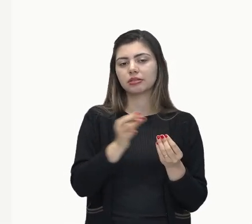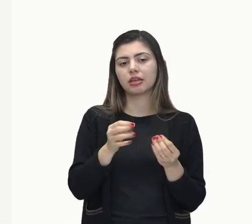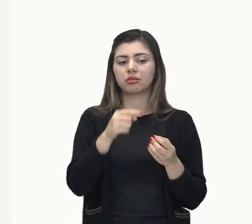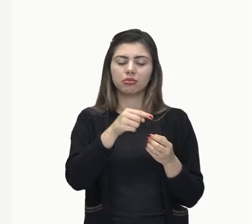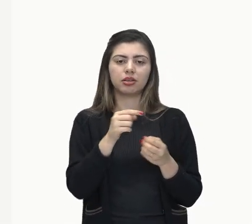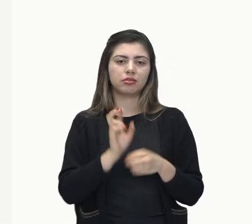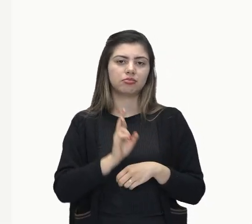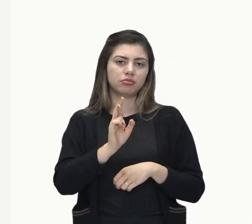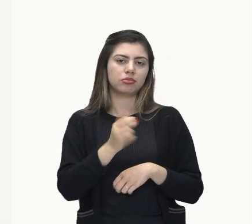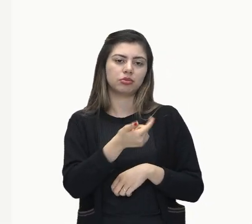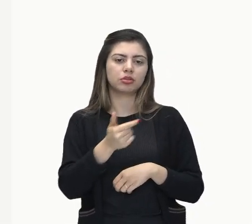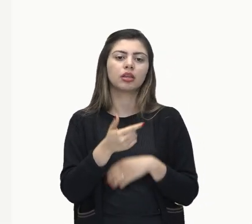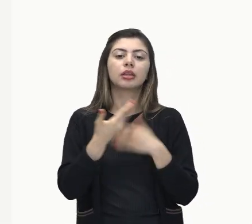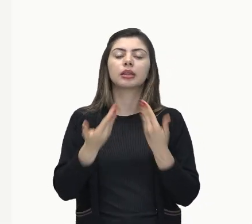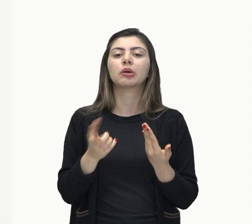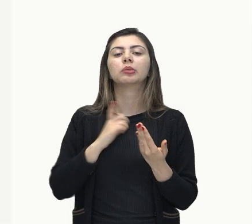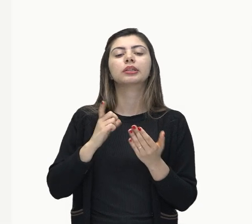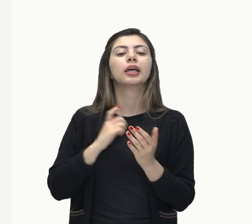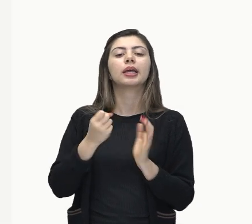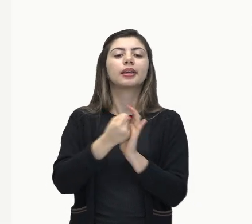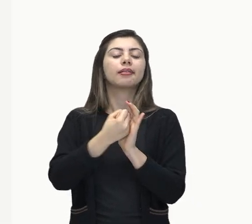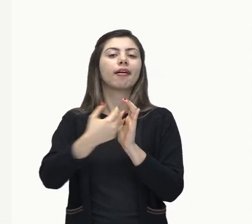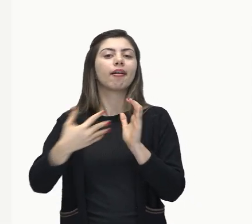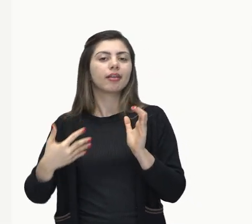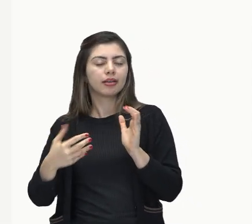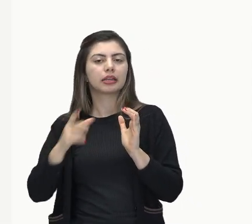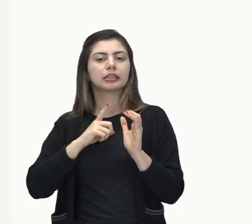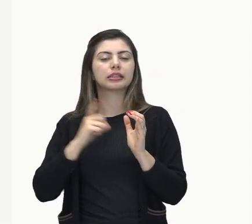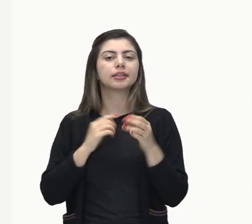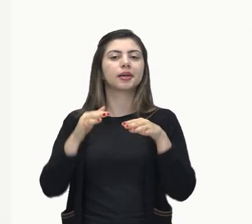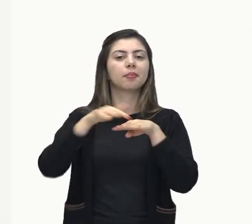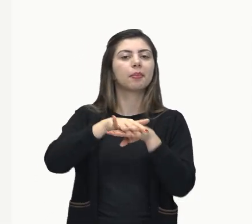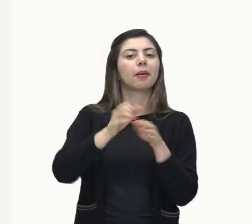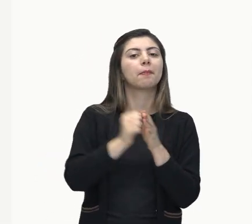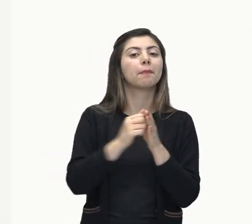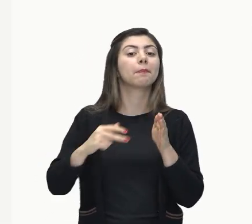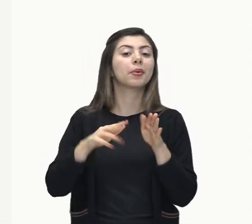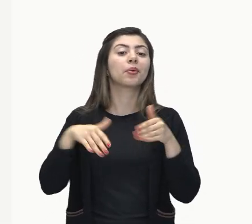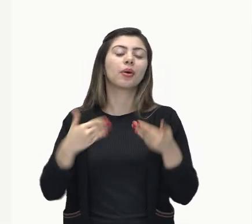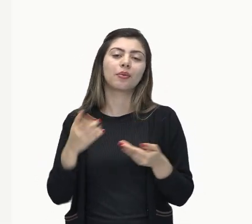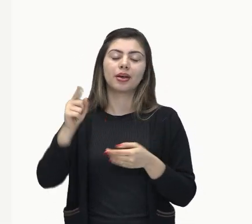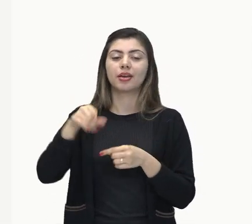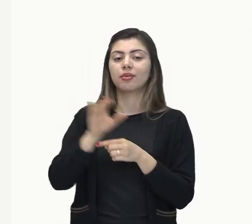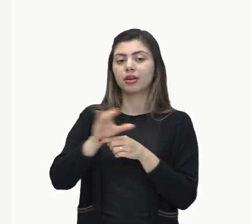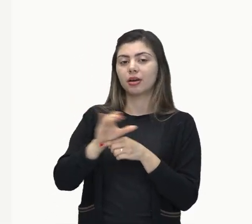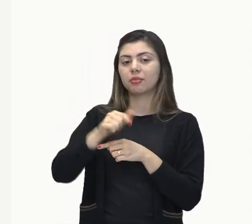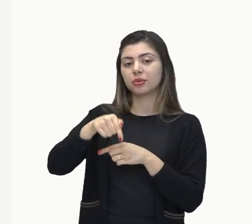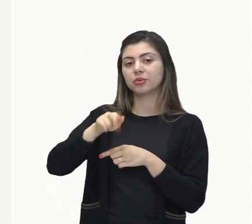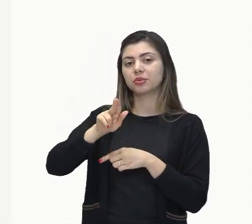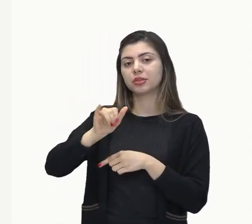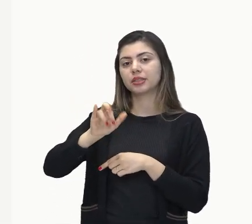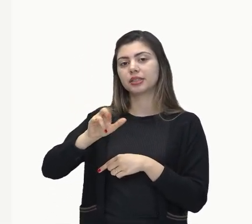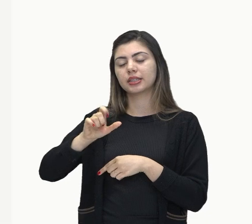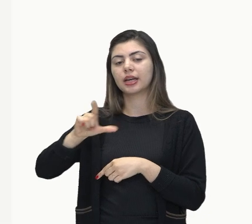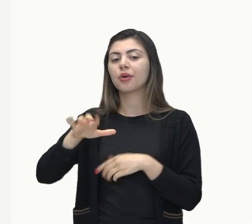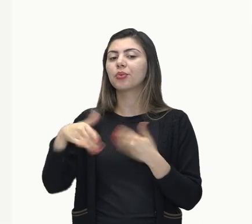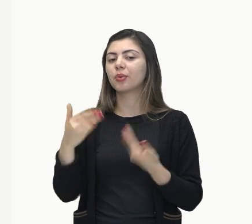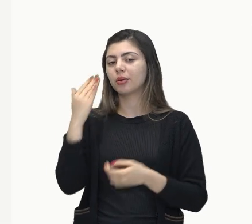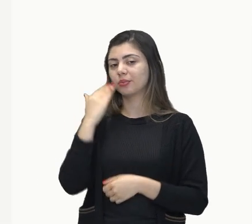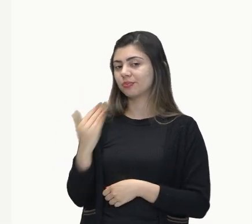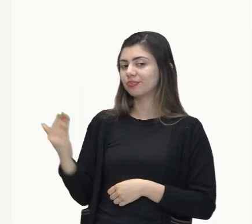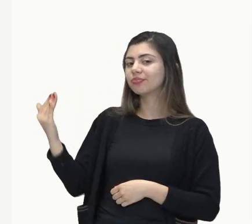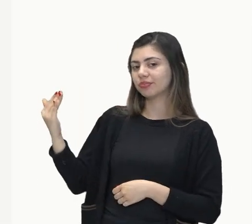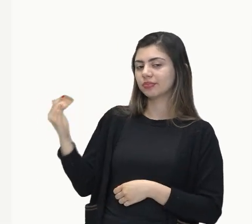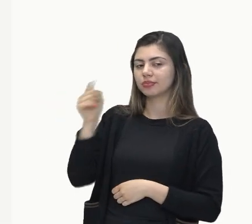ele. Então, quem é que vai caracterizar que existe atividade óptica é o carbono quiral. E quem é o carbono quiral? É esse que